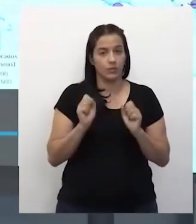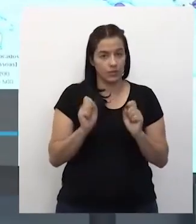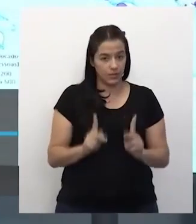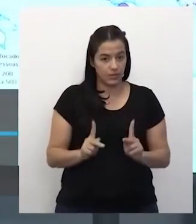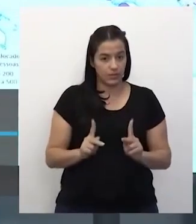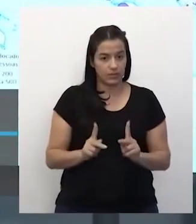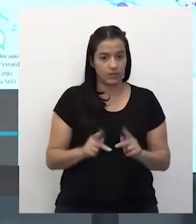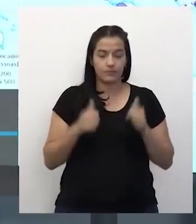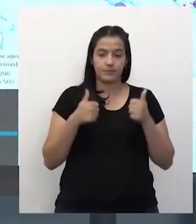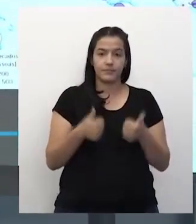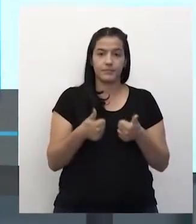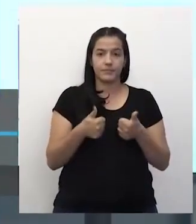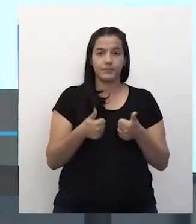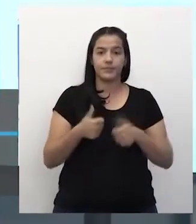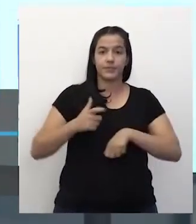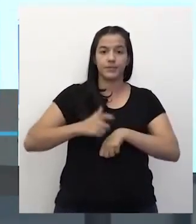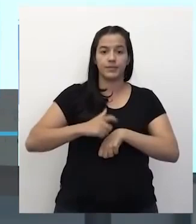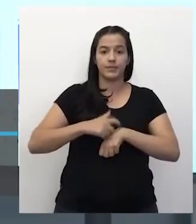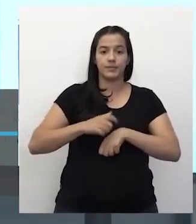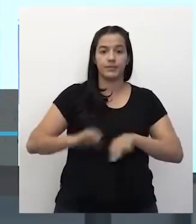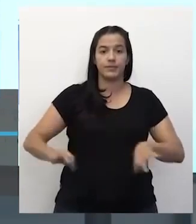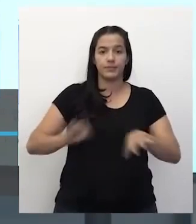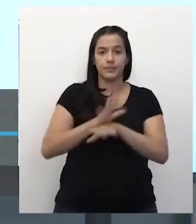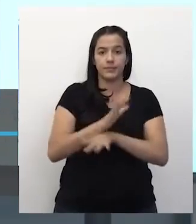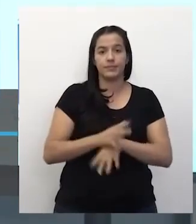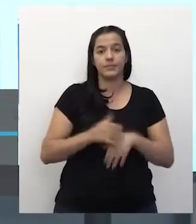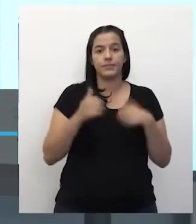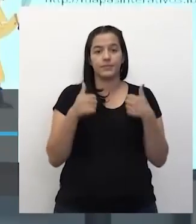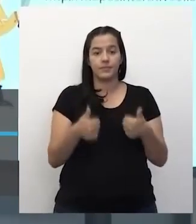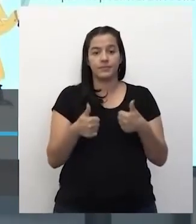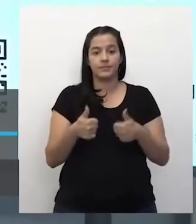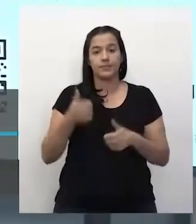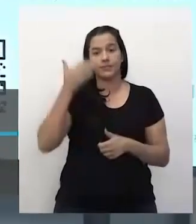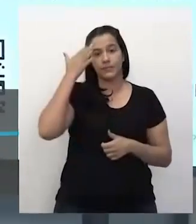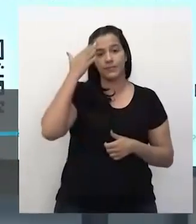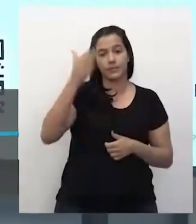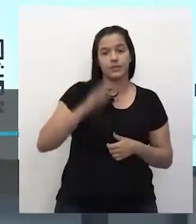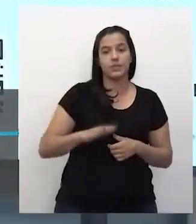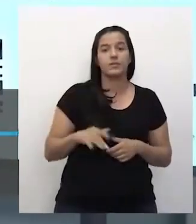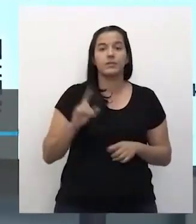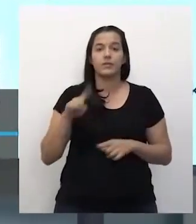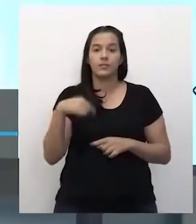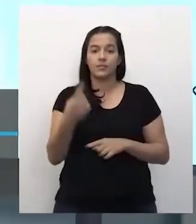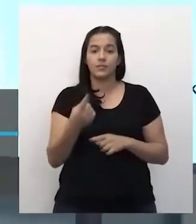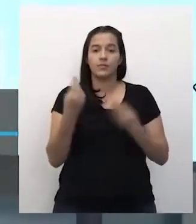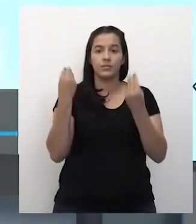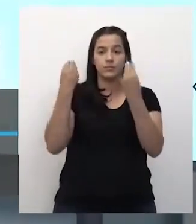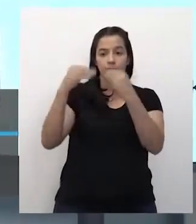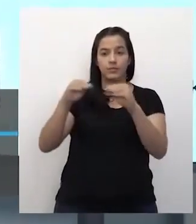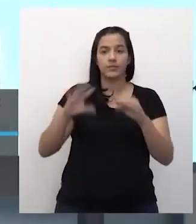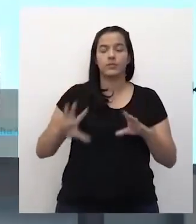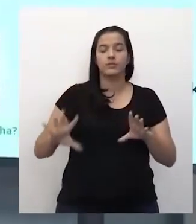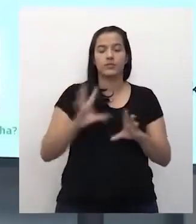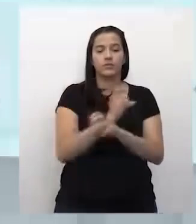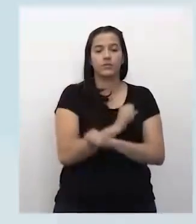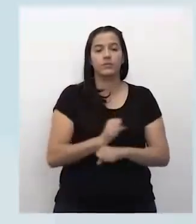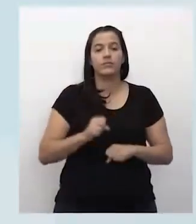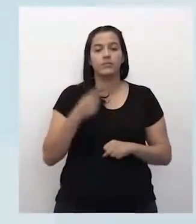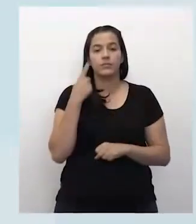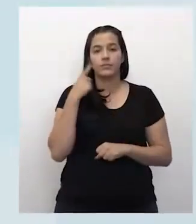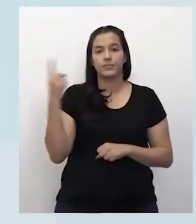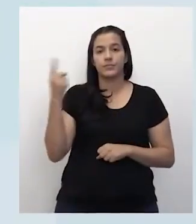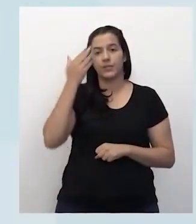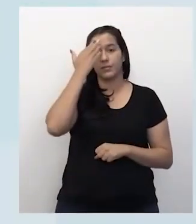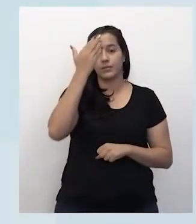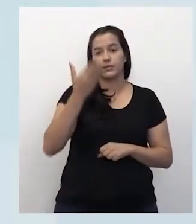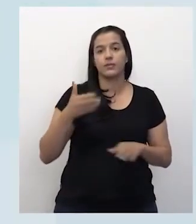Certinho? Bom, o tempo está curto, o tempo acabou, então não dá mais para passar. Na hora do repositório tem lá a aula completinha. Obrigado